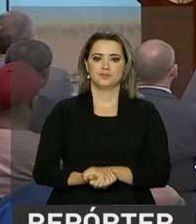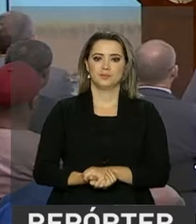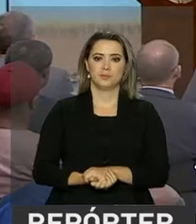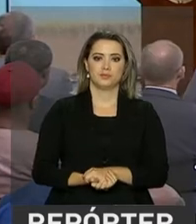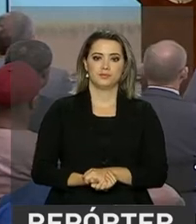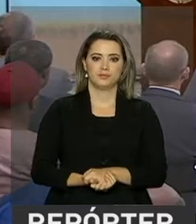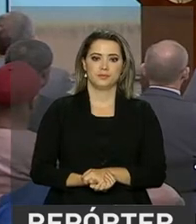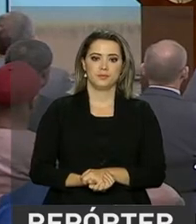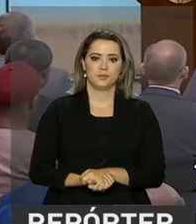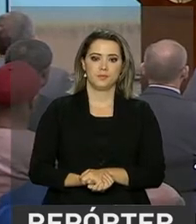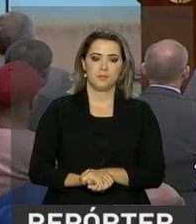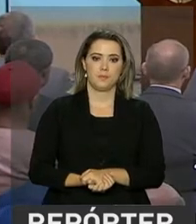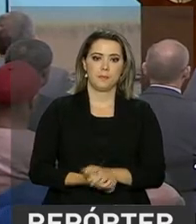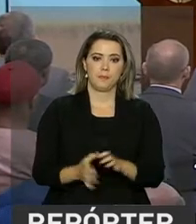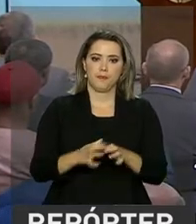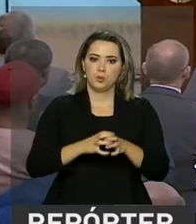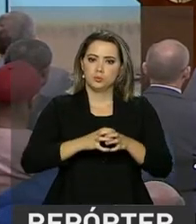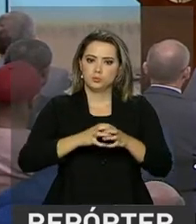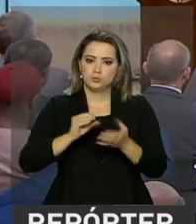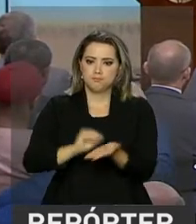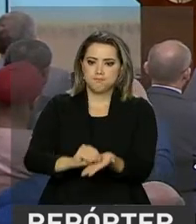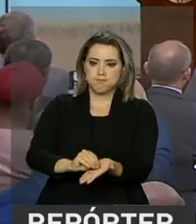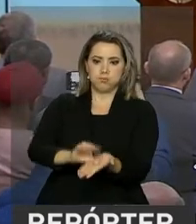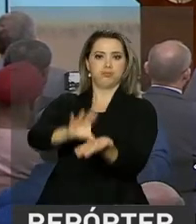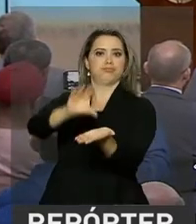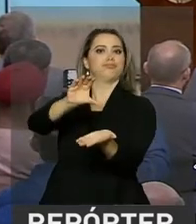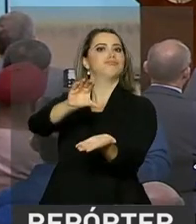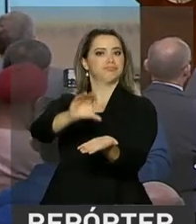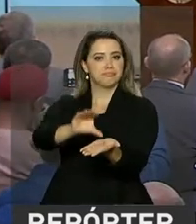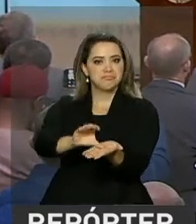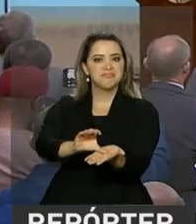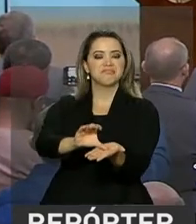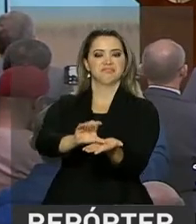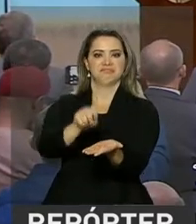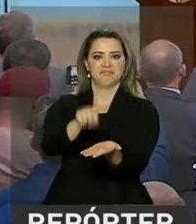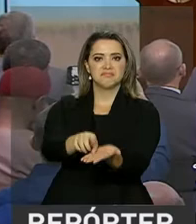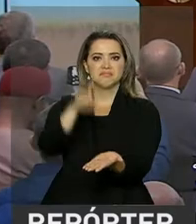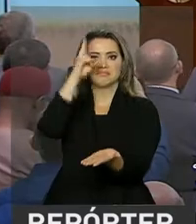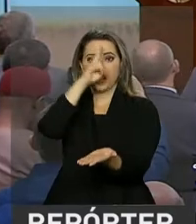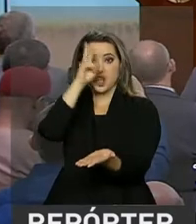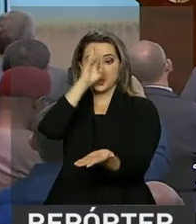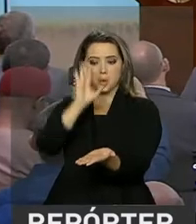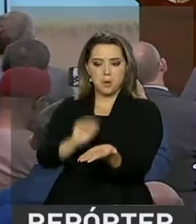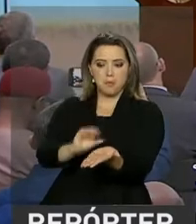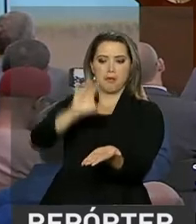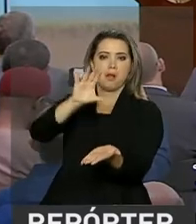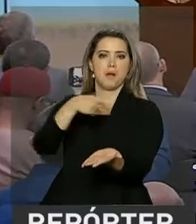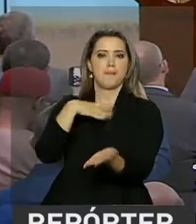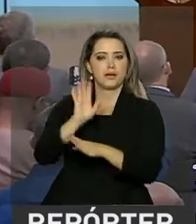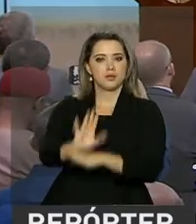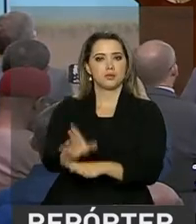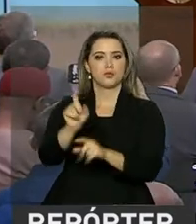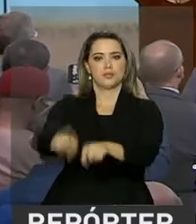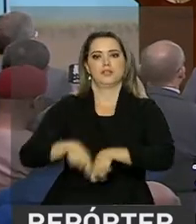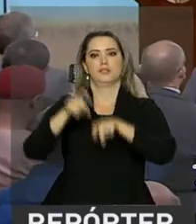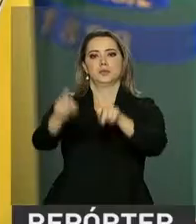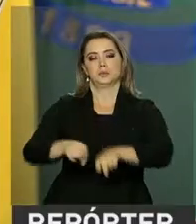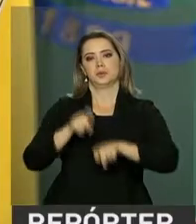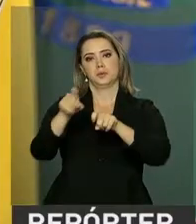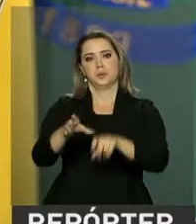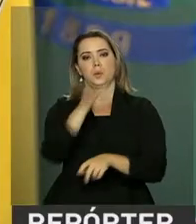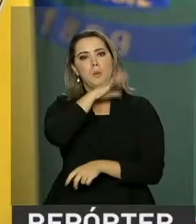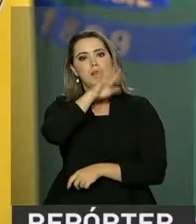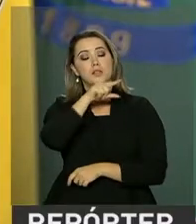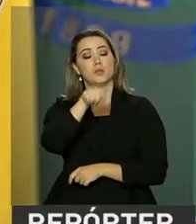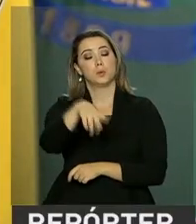o maior volume de recursos da história para financiar a agropecuária brasileira o